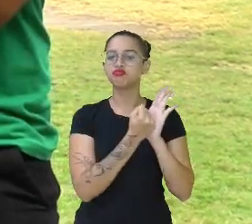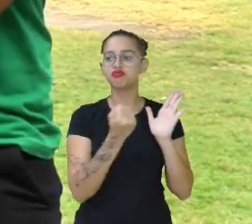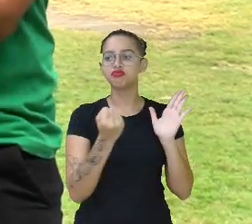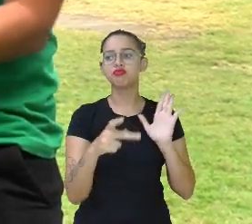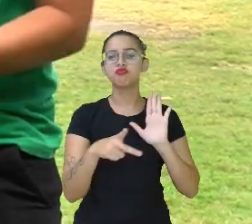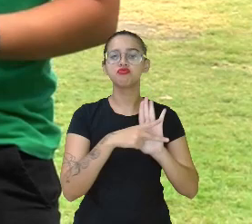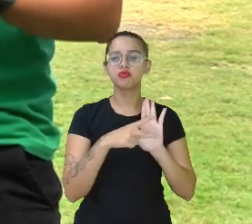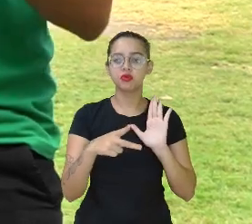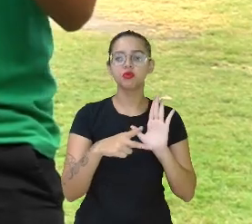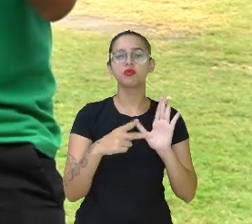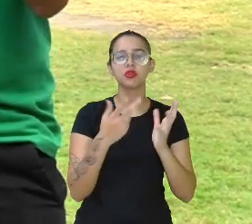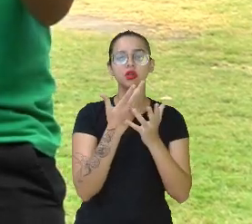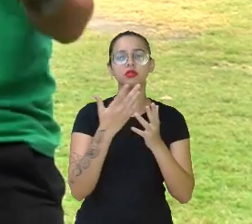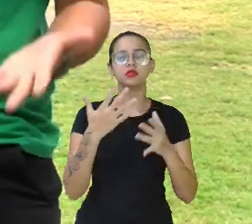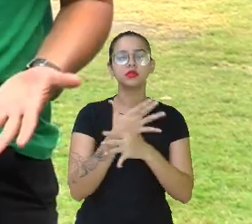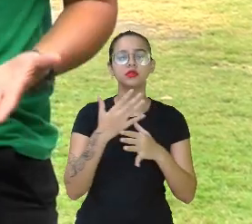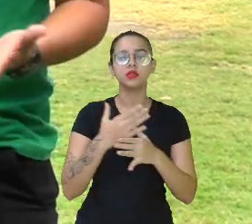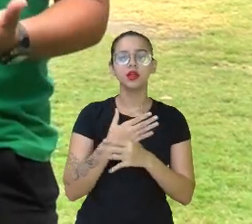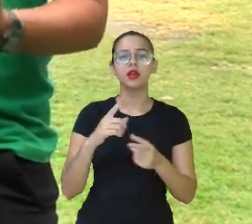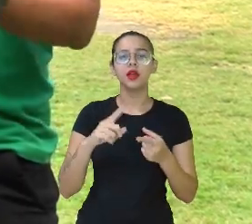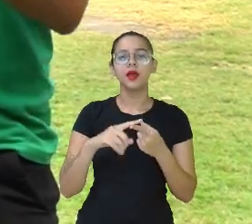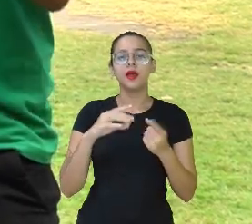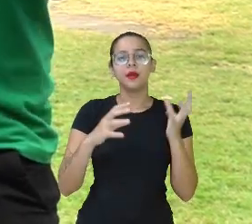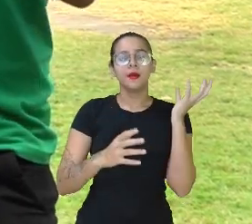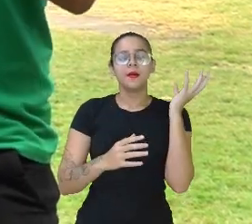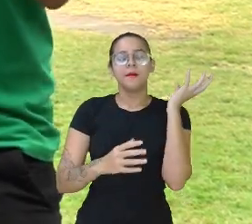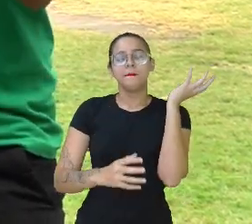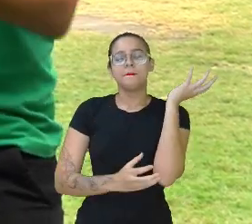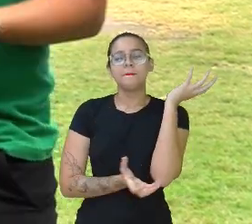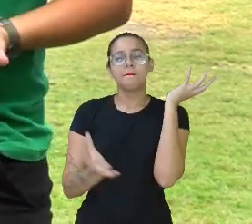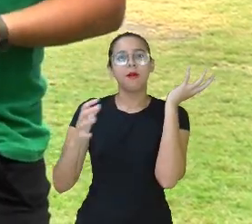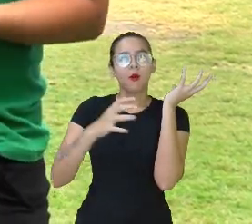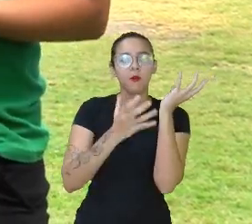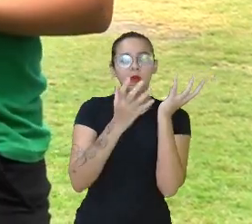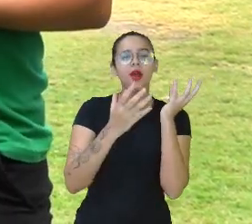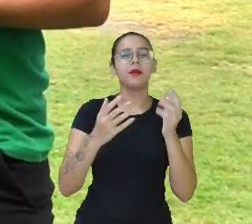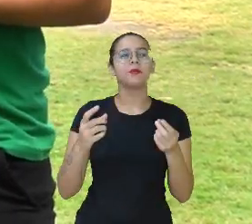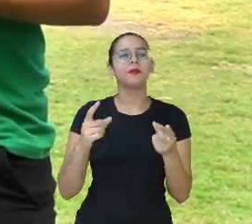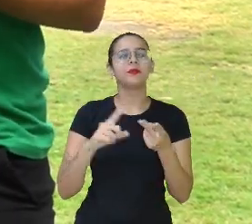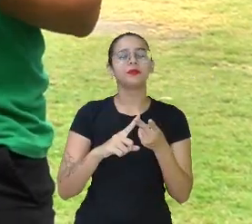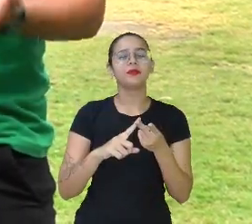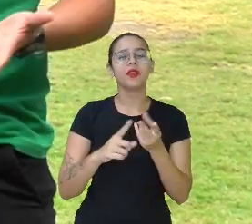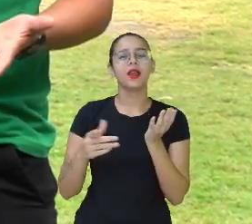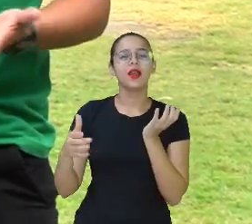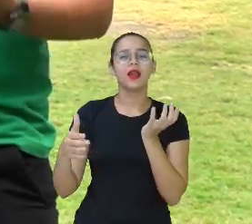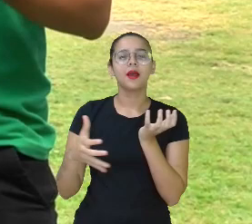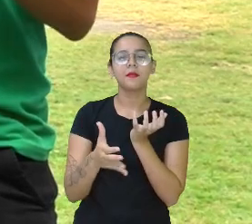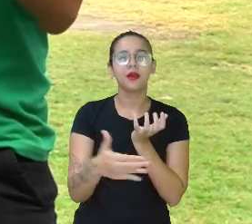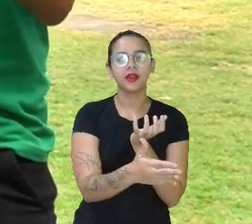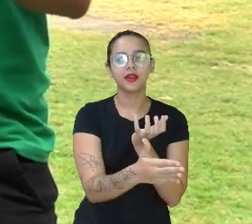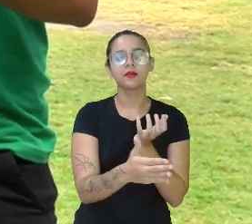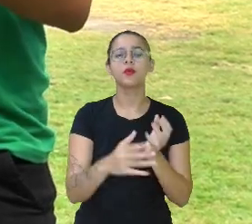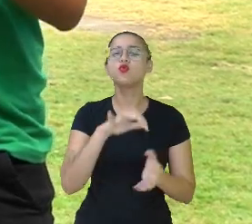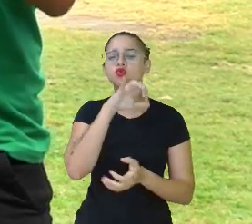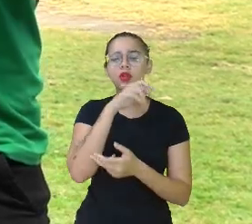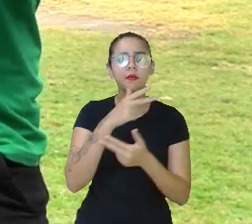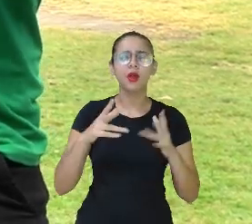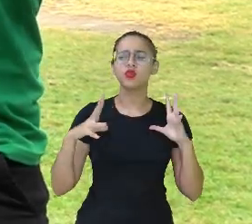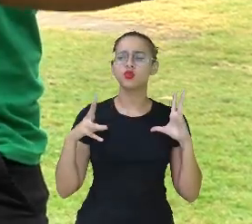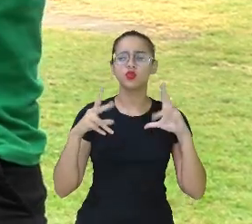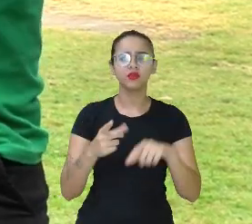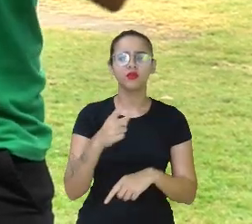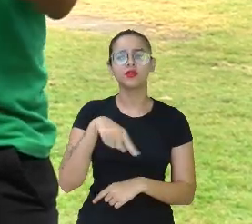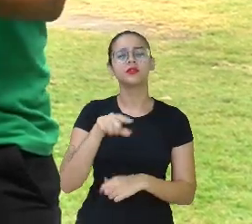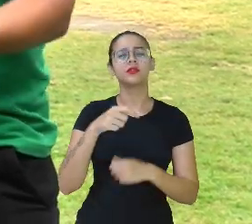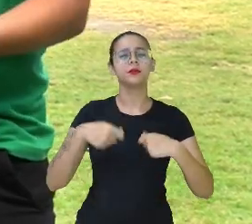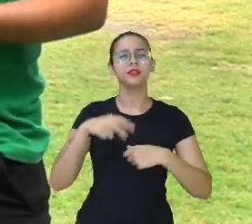cidade, o baobá, o capibaribe, né? Os animais que vivem no baobá e no capibaribe. Tudo isso, minha gente, vocês